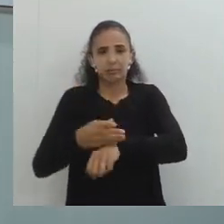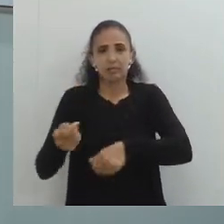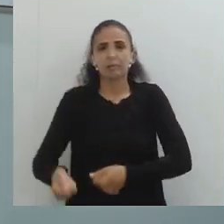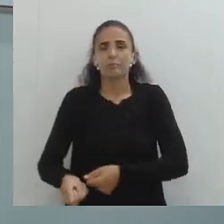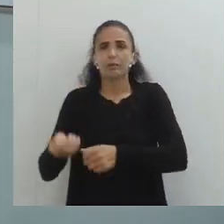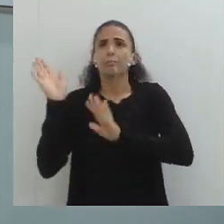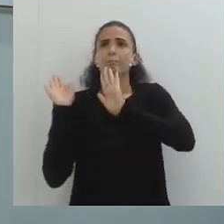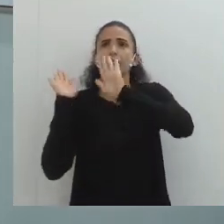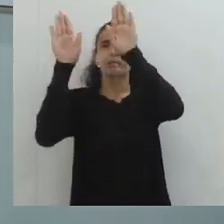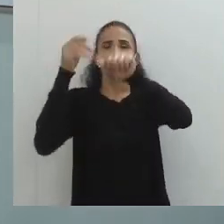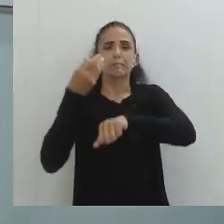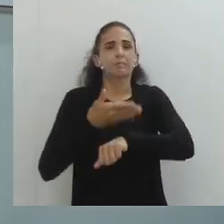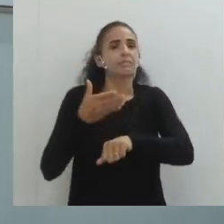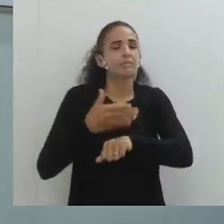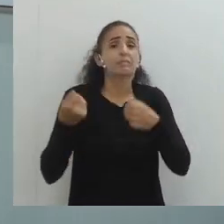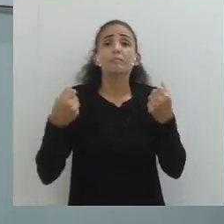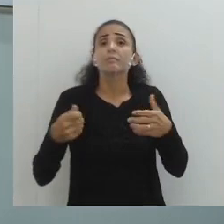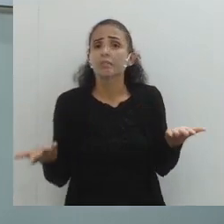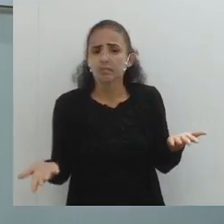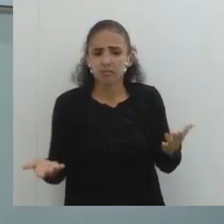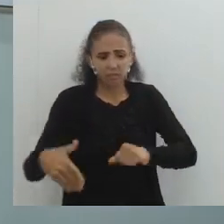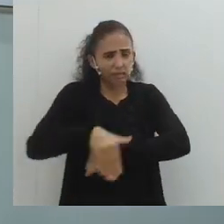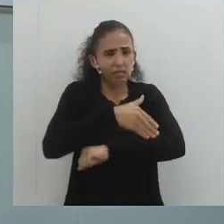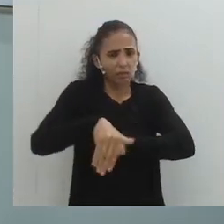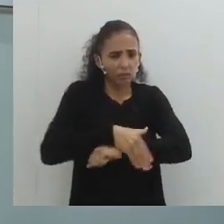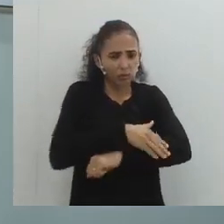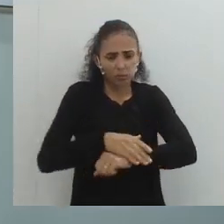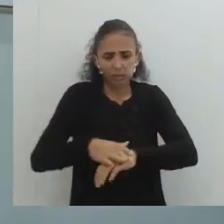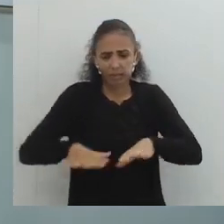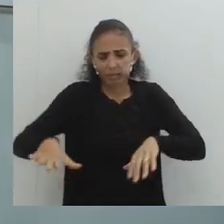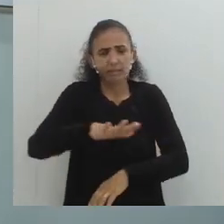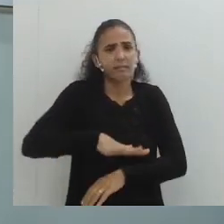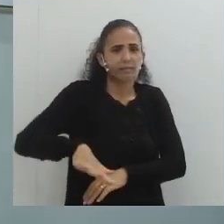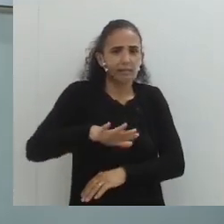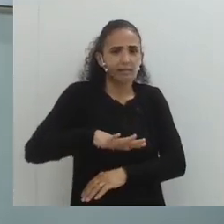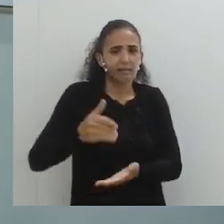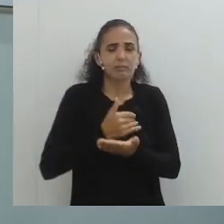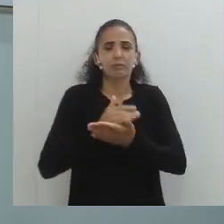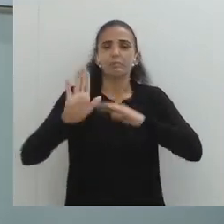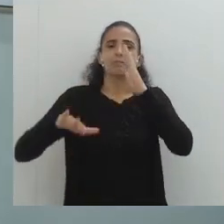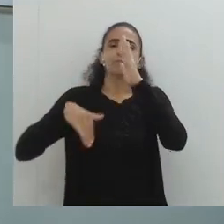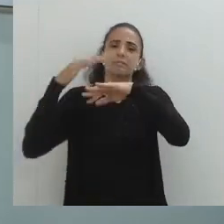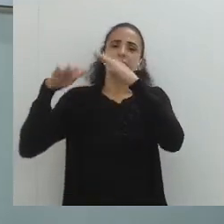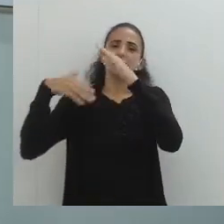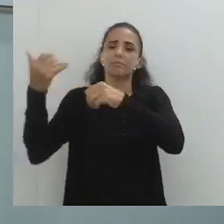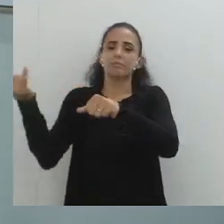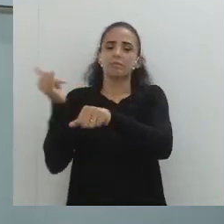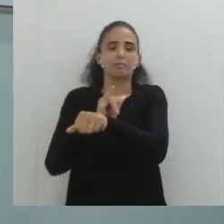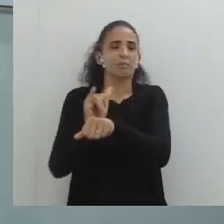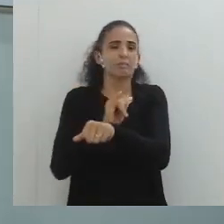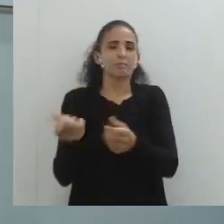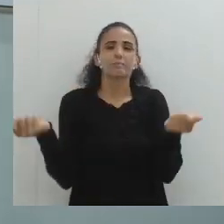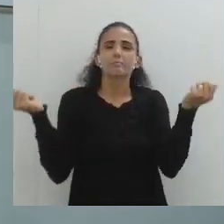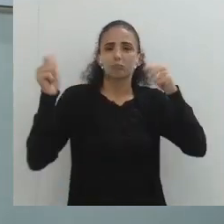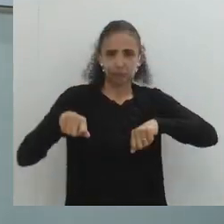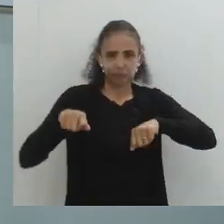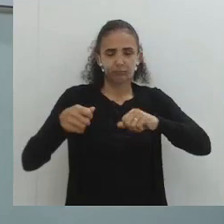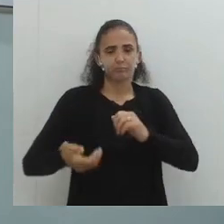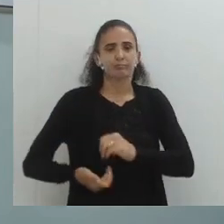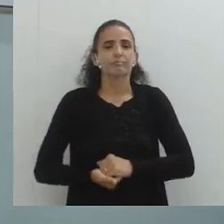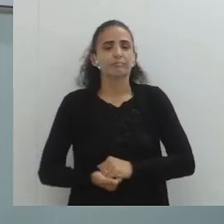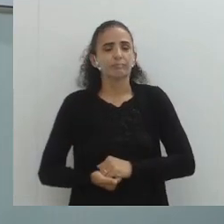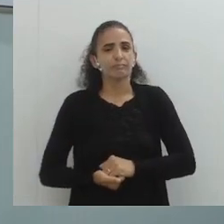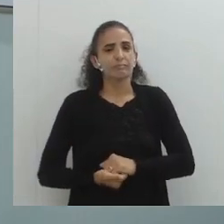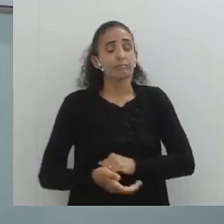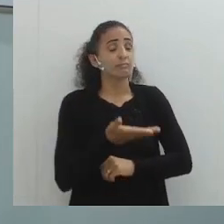jogar, e eu vou jogar onde? Jogar na rua, na pelada, para eu começar a desenvolver essa habilidade motora.